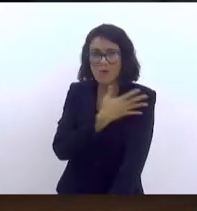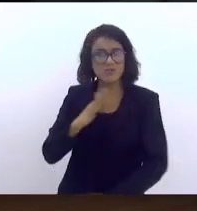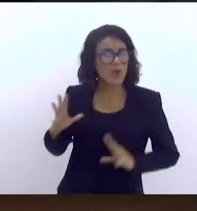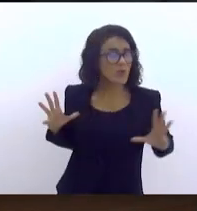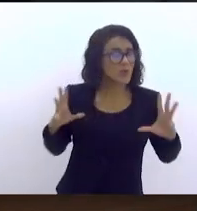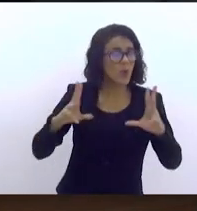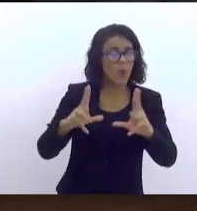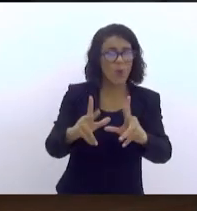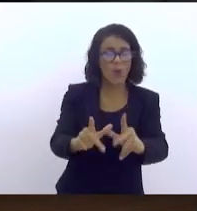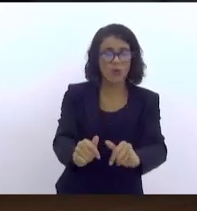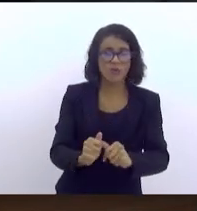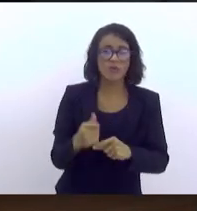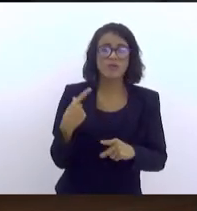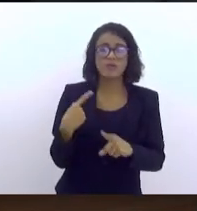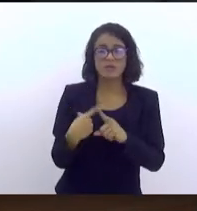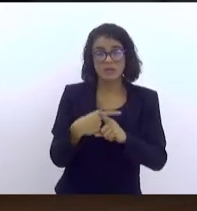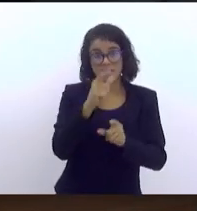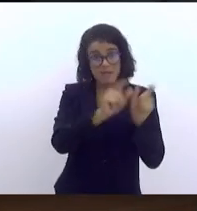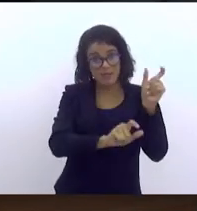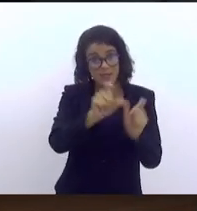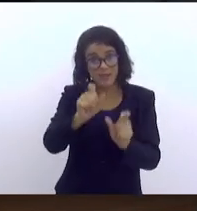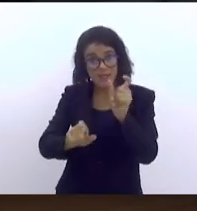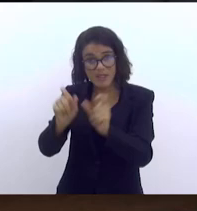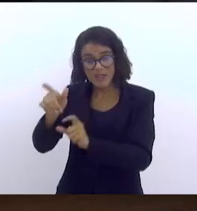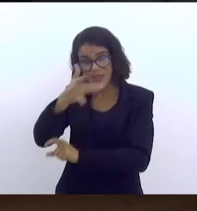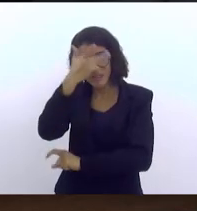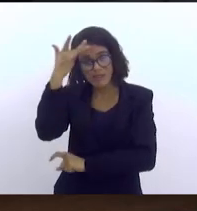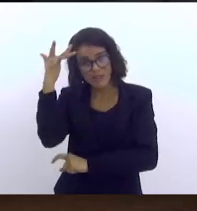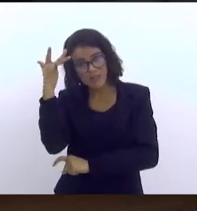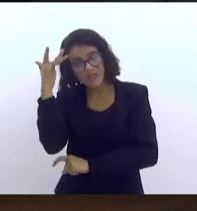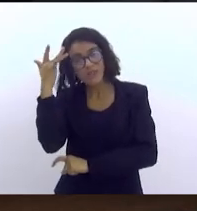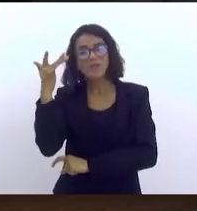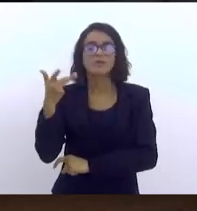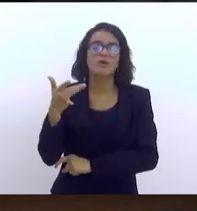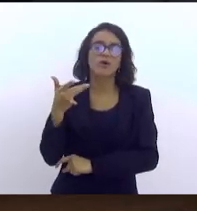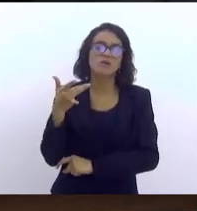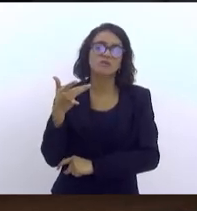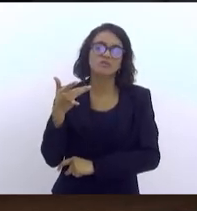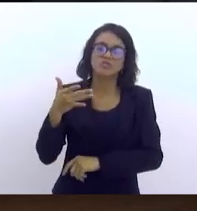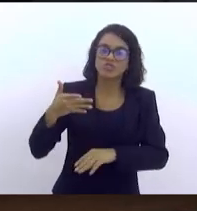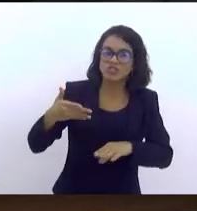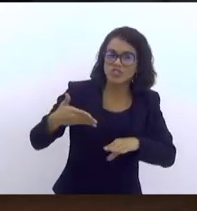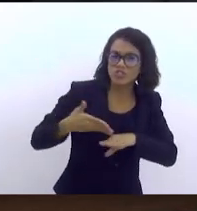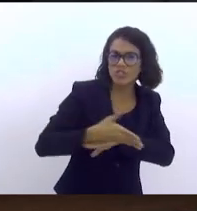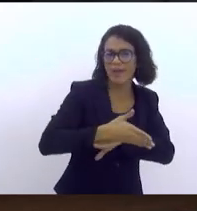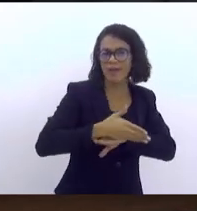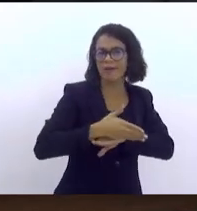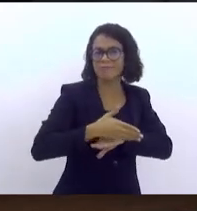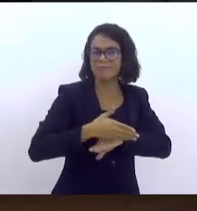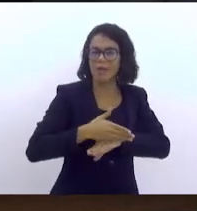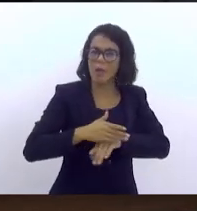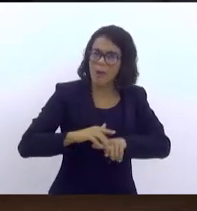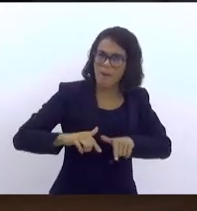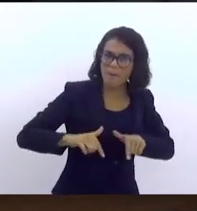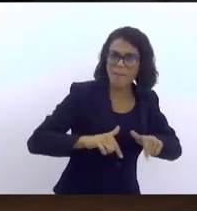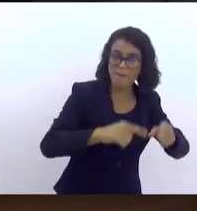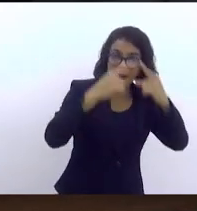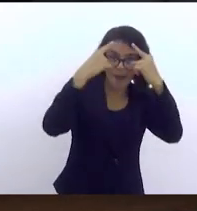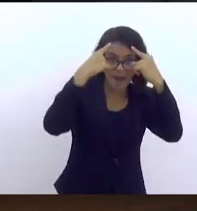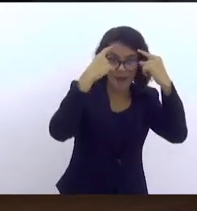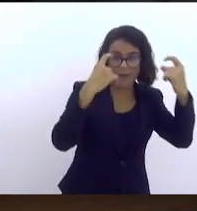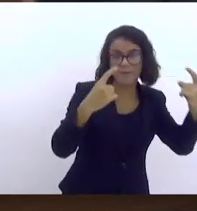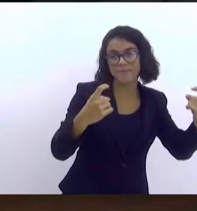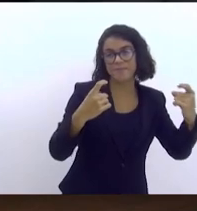todos porque a pessoa que chega lá praticando esse tipo de violência não só que